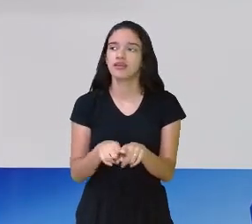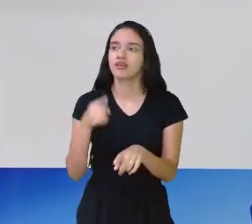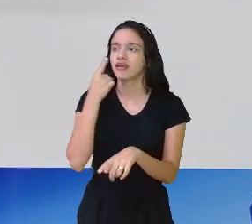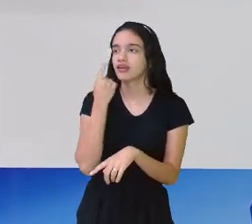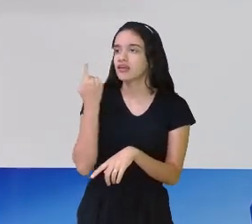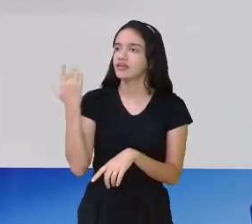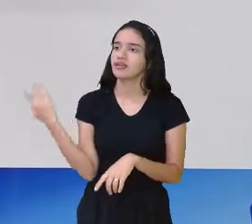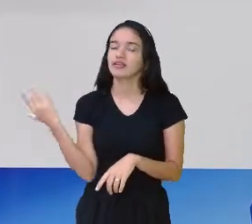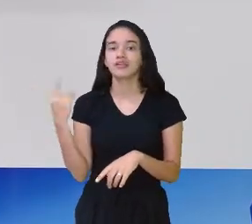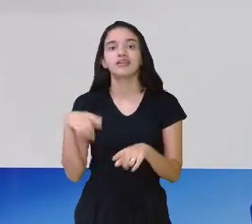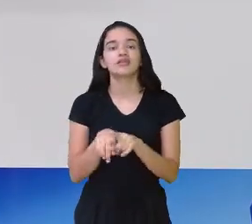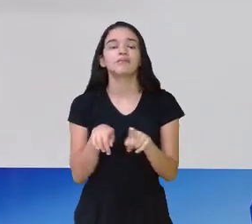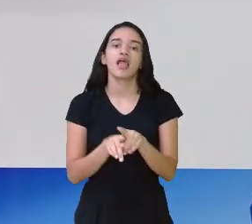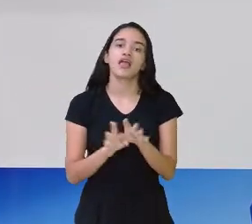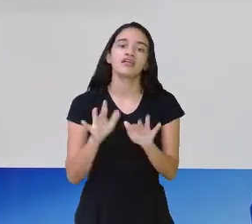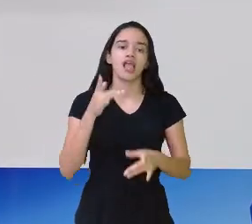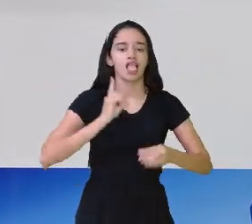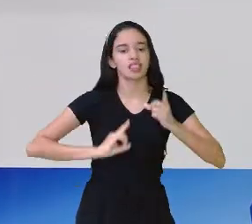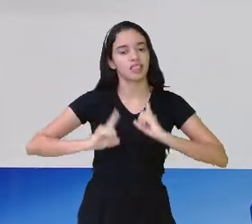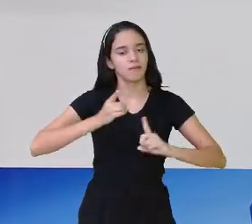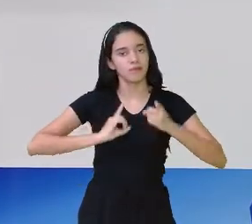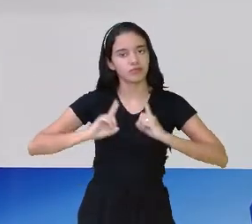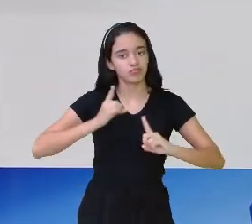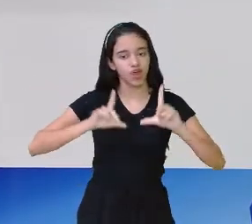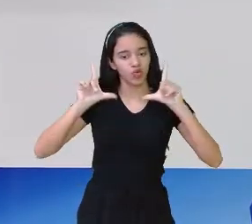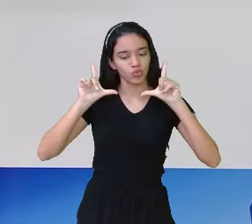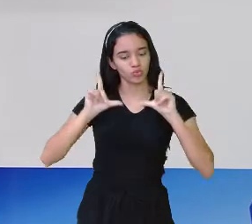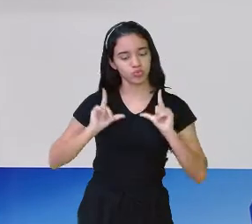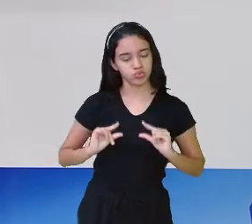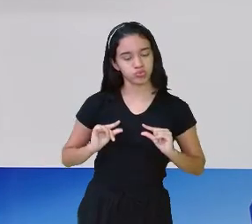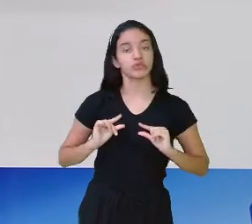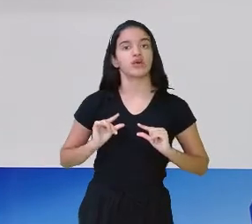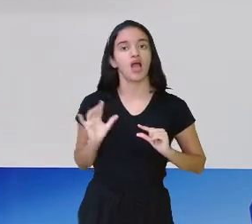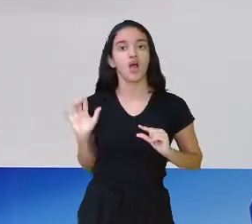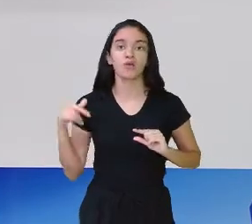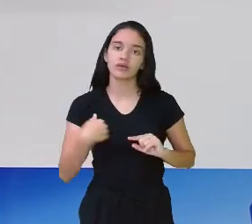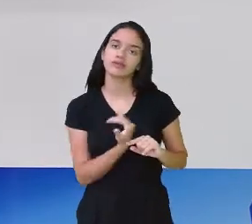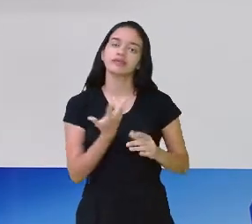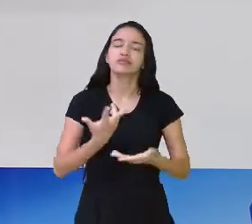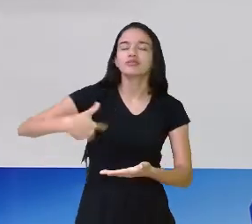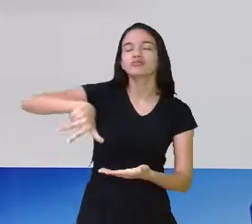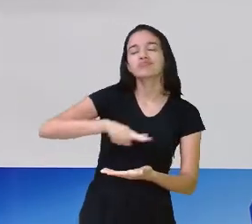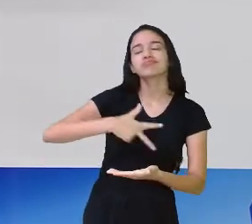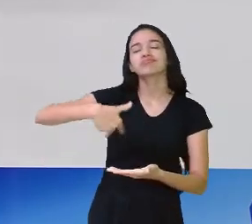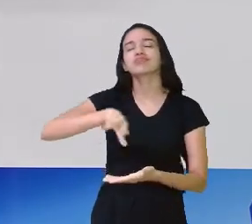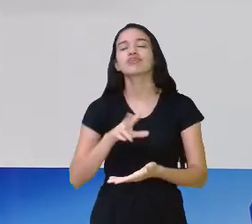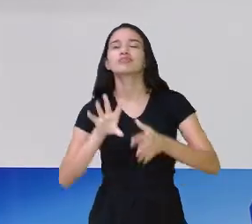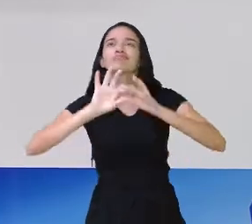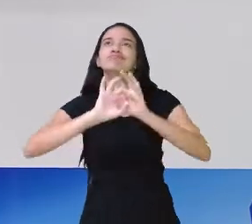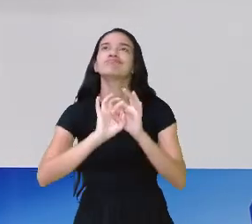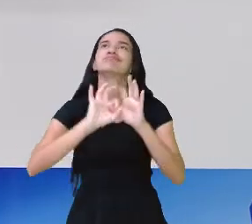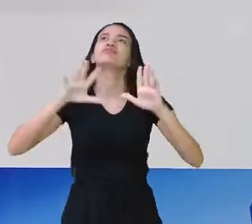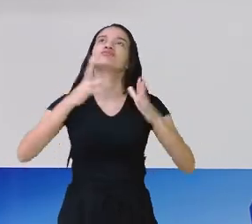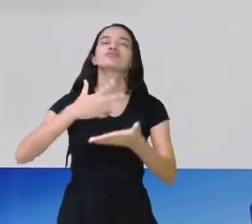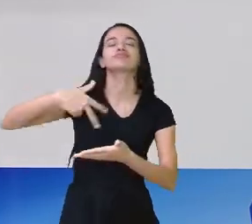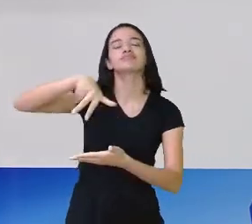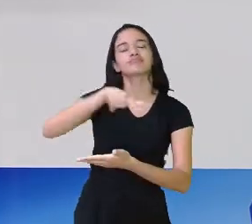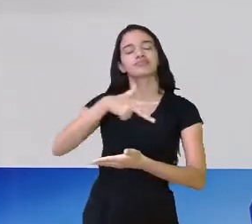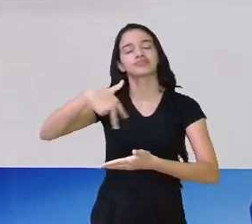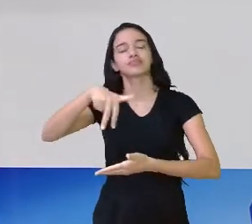também combate a depressão e reduz o estresse. Então, quando a gente está dançando, né, a gente solta os bichos, a gente,